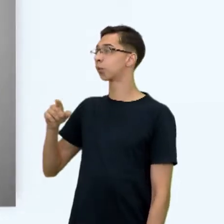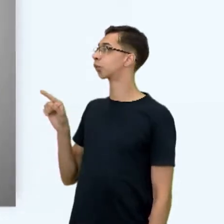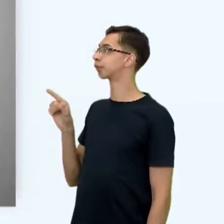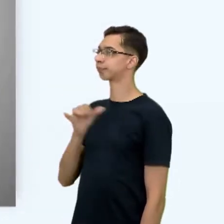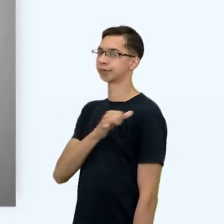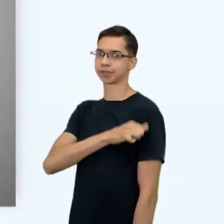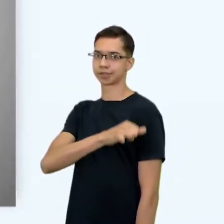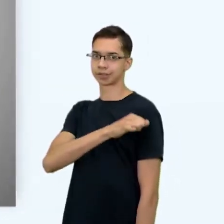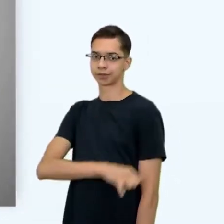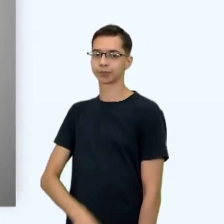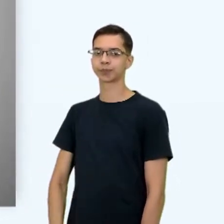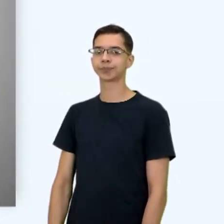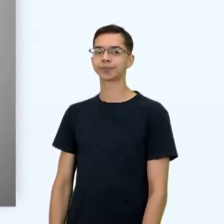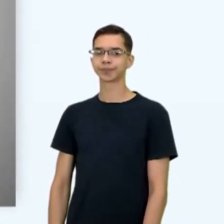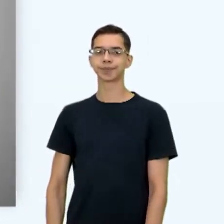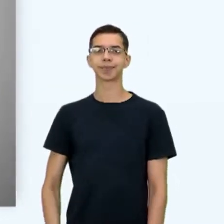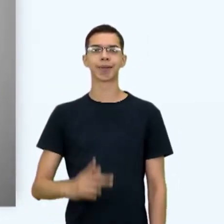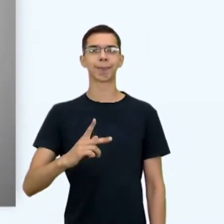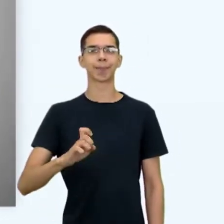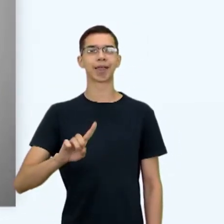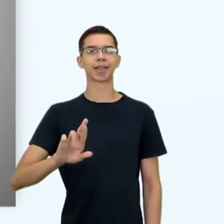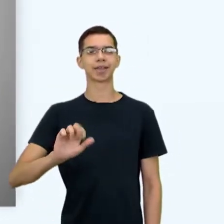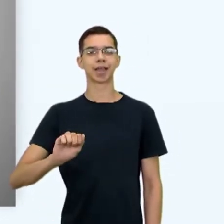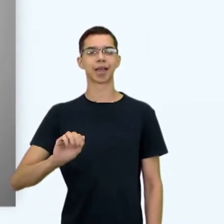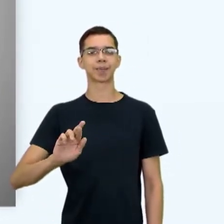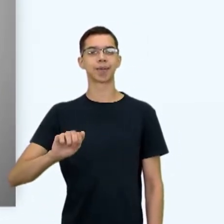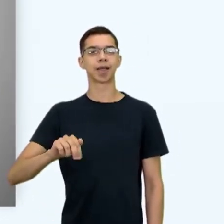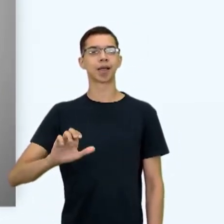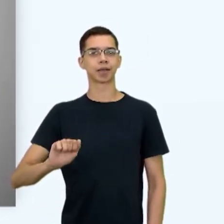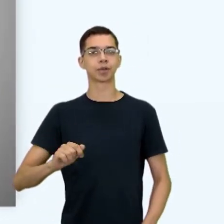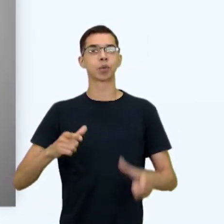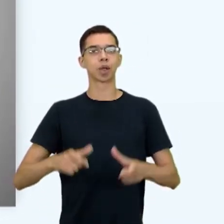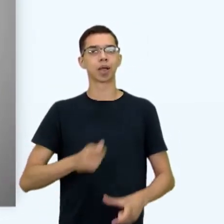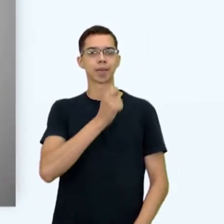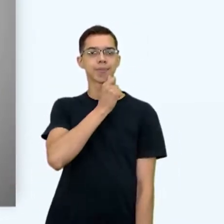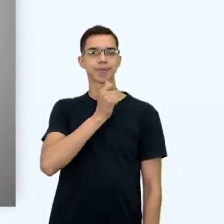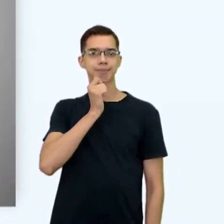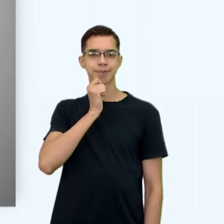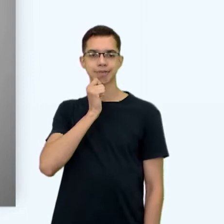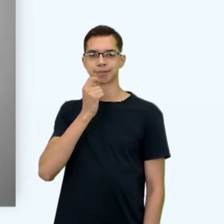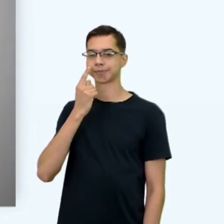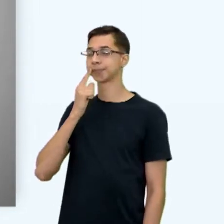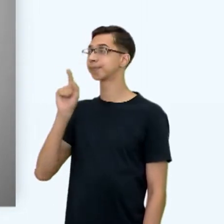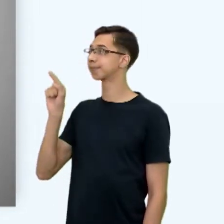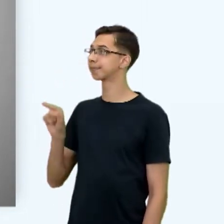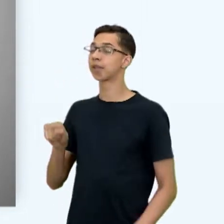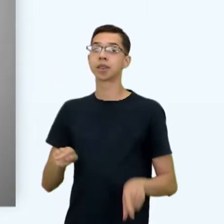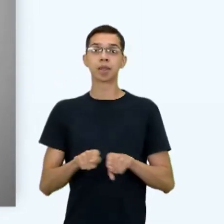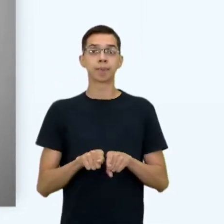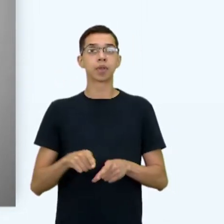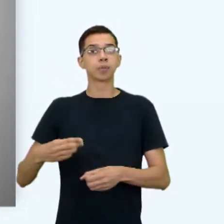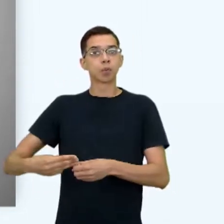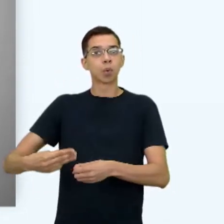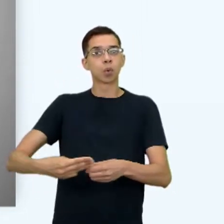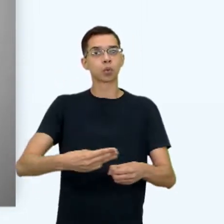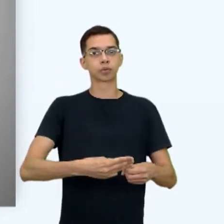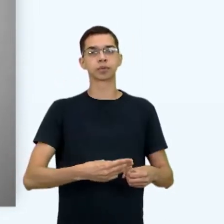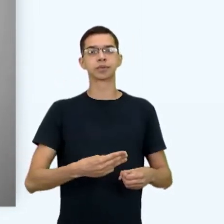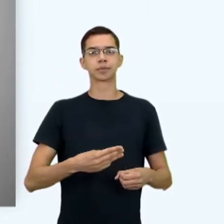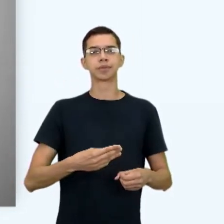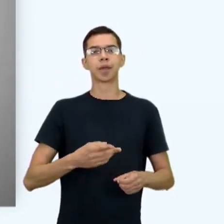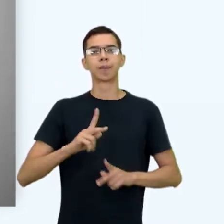Janeiro, e Pedra Branca do Amapari, no Amapá. Outros municípios apresentaram queda no número de